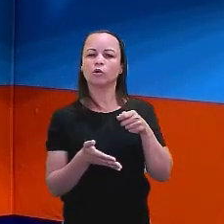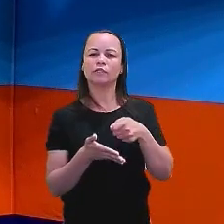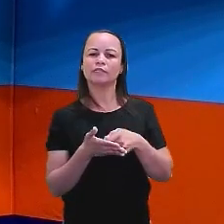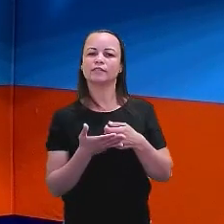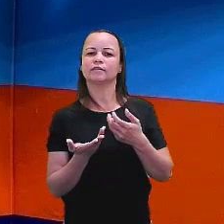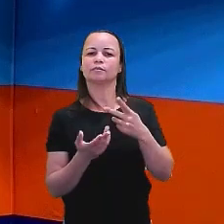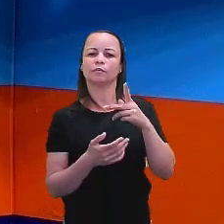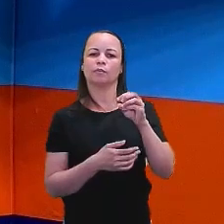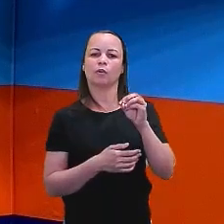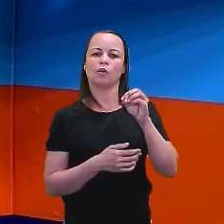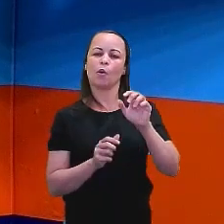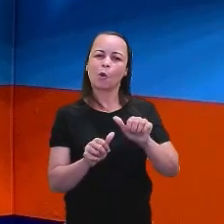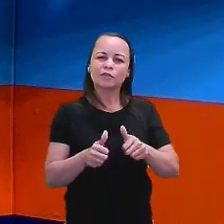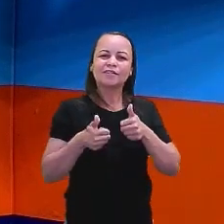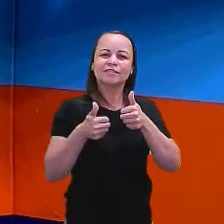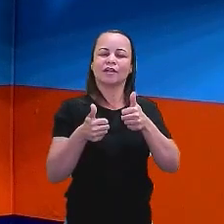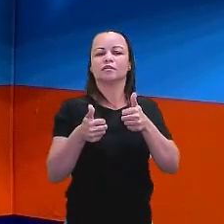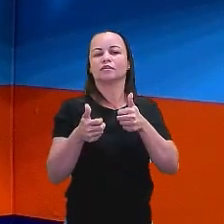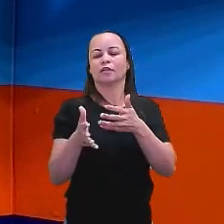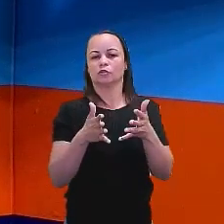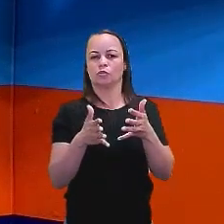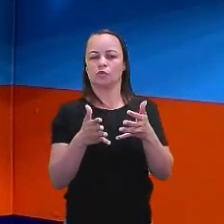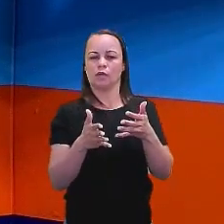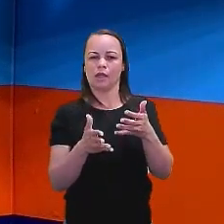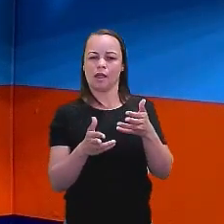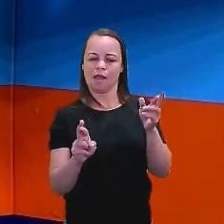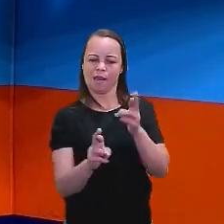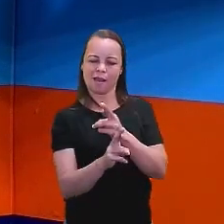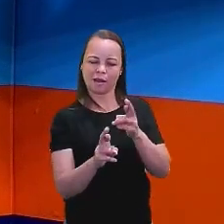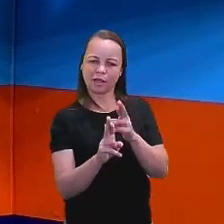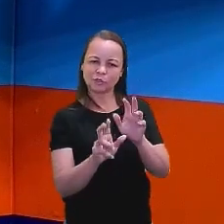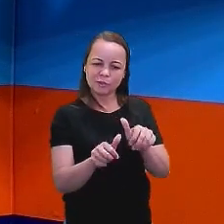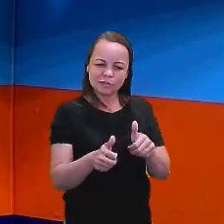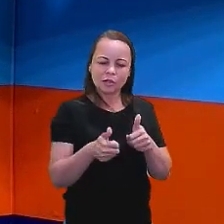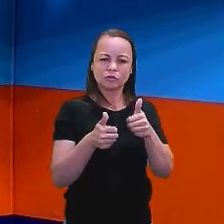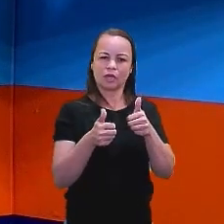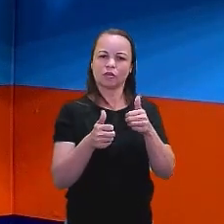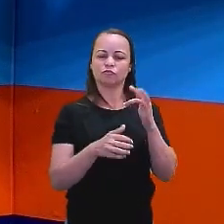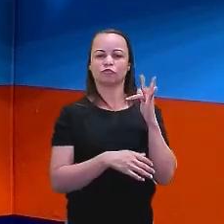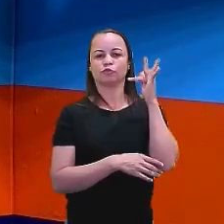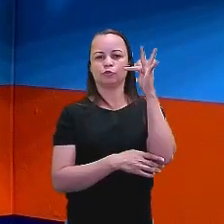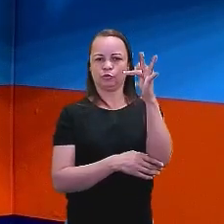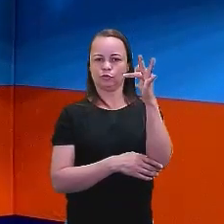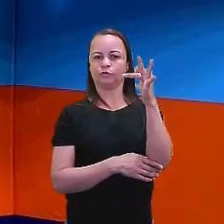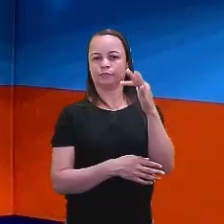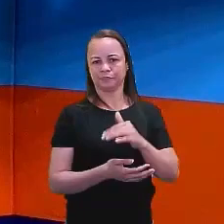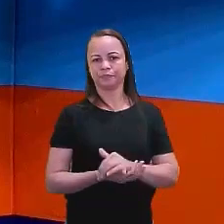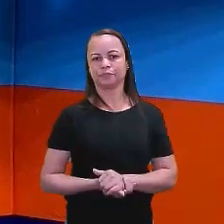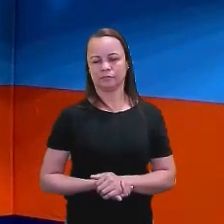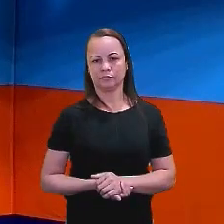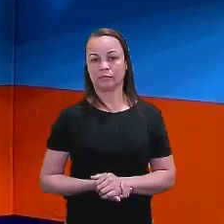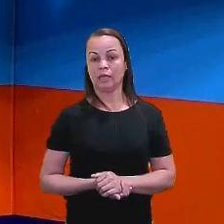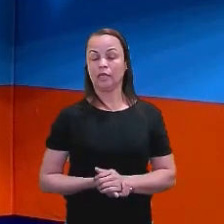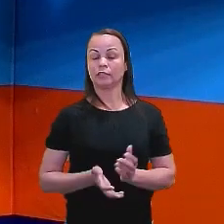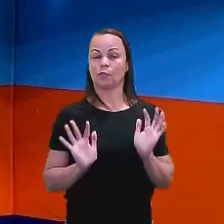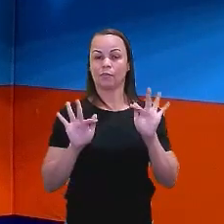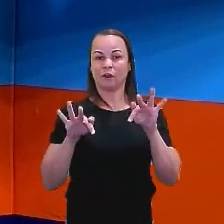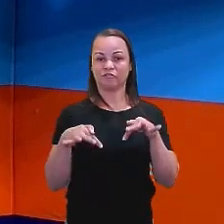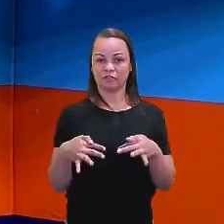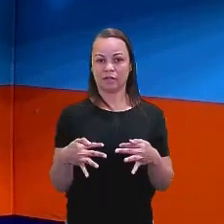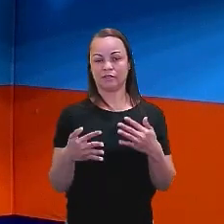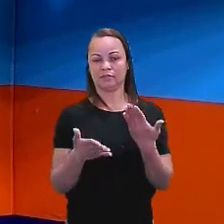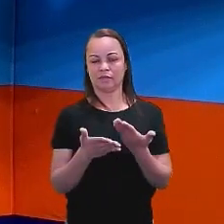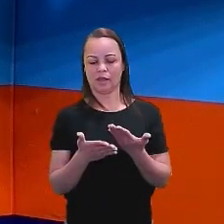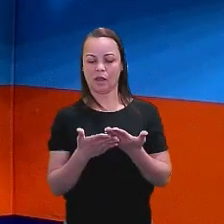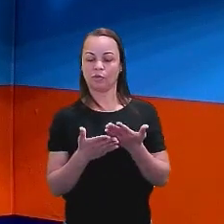potencializador de relações saudáveis num futuro próximo. Então, para finalizar, eu queria trazer